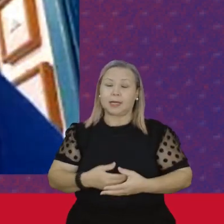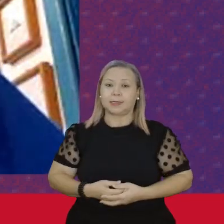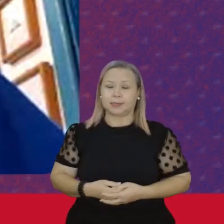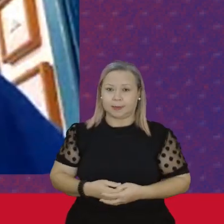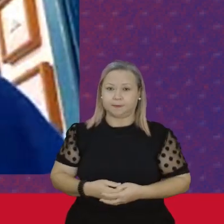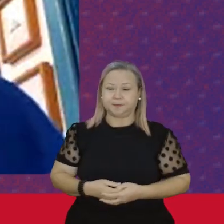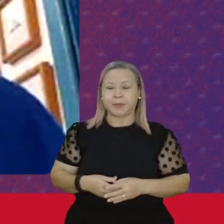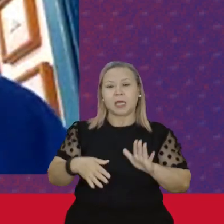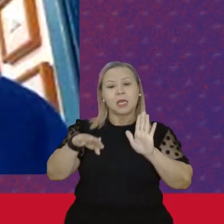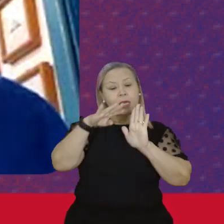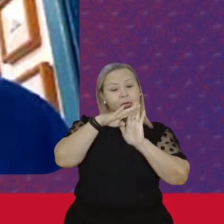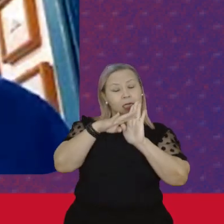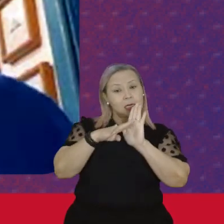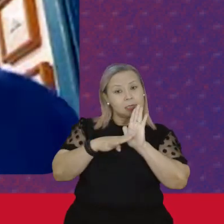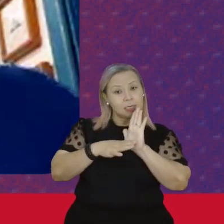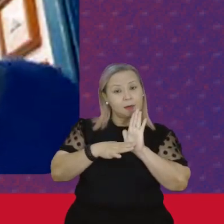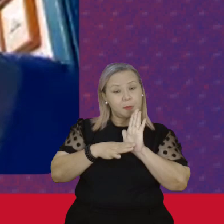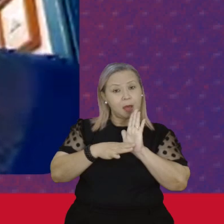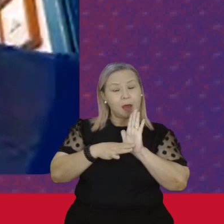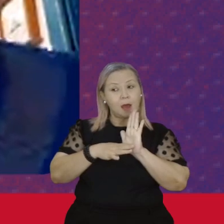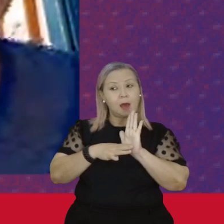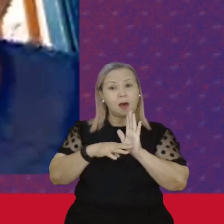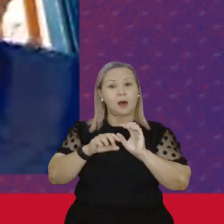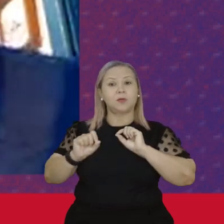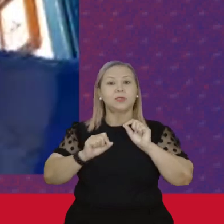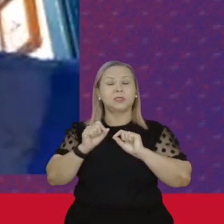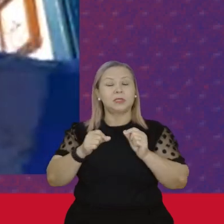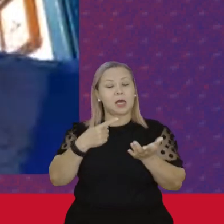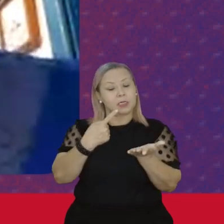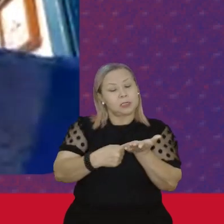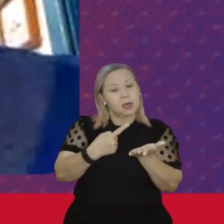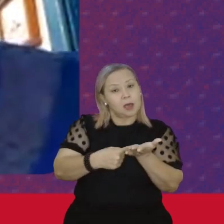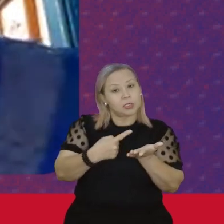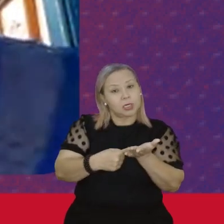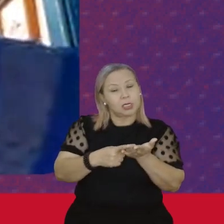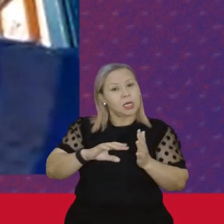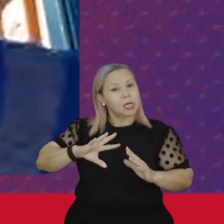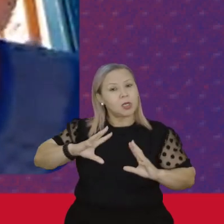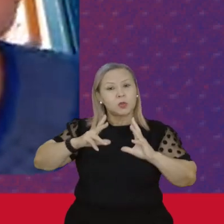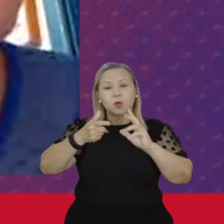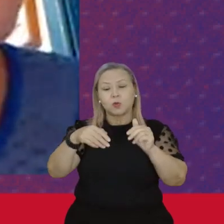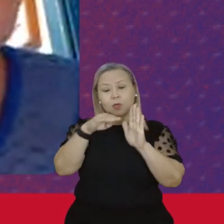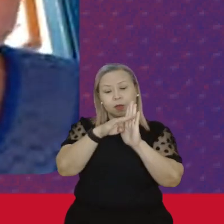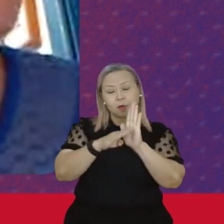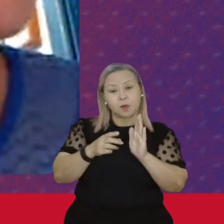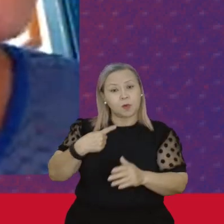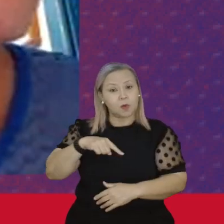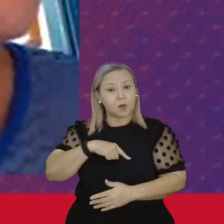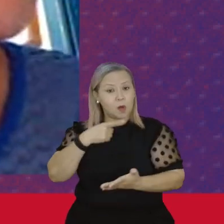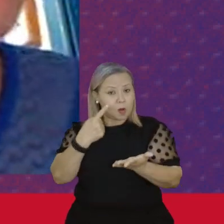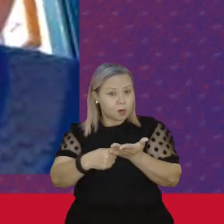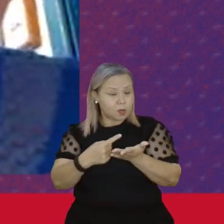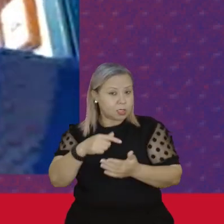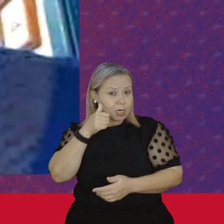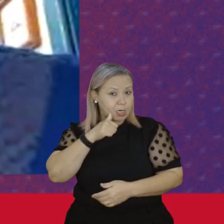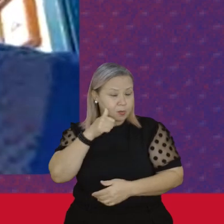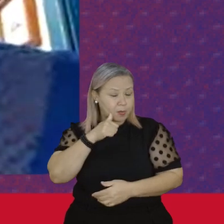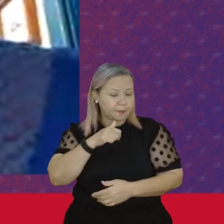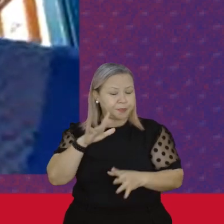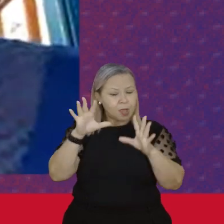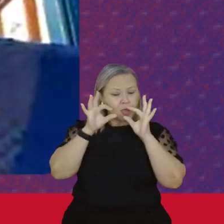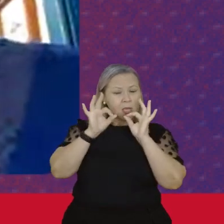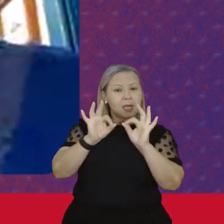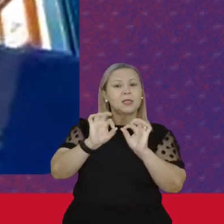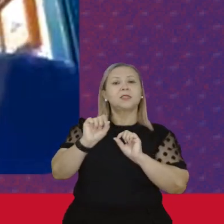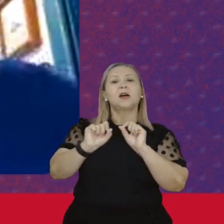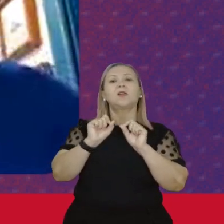dessa pauta, né, dessa agenda, tudo era pauta para a nossa agenda. Eu acho interessante que nós